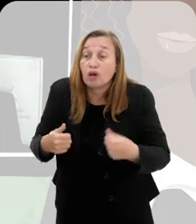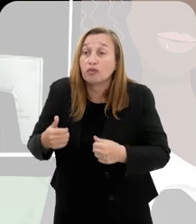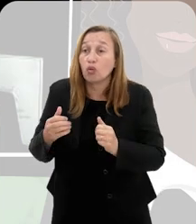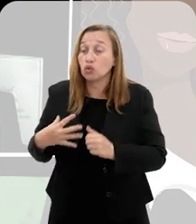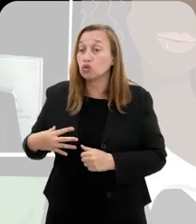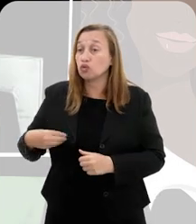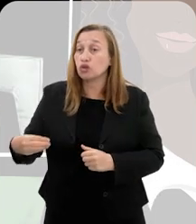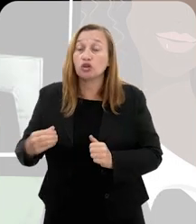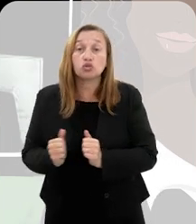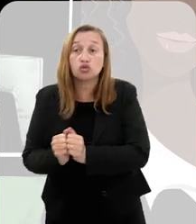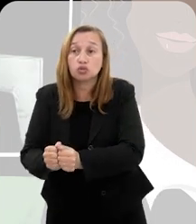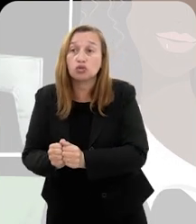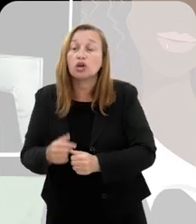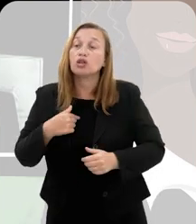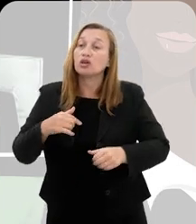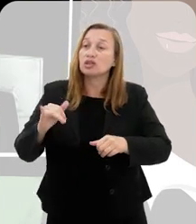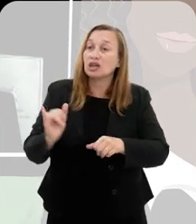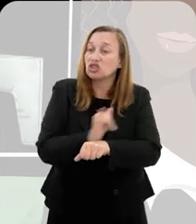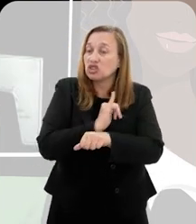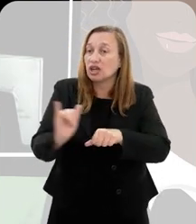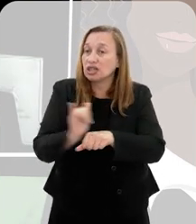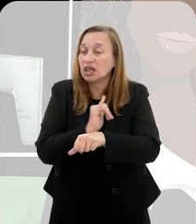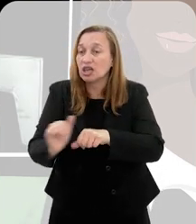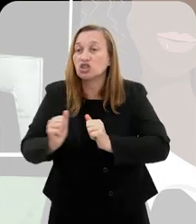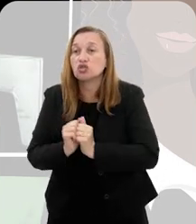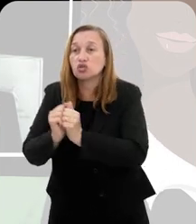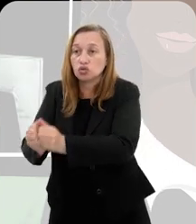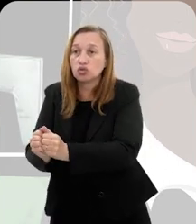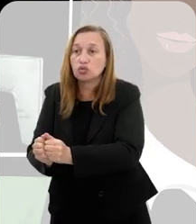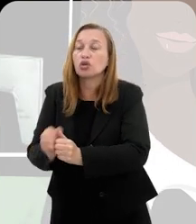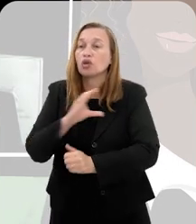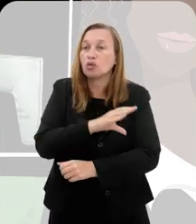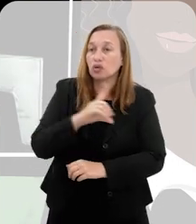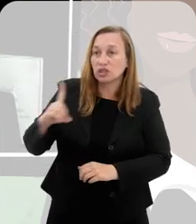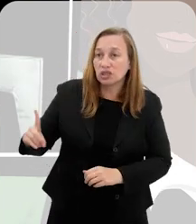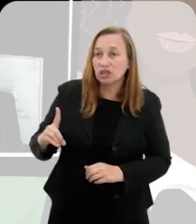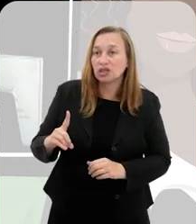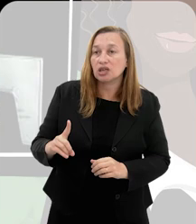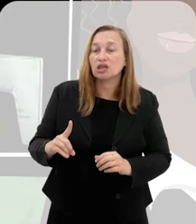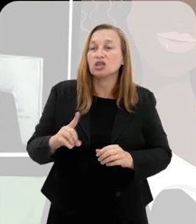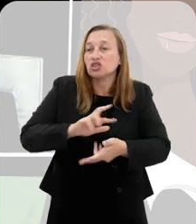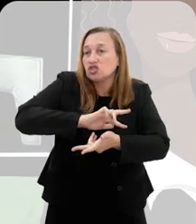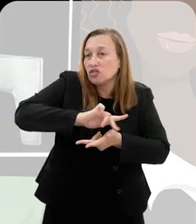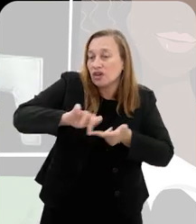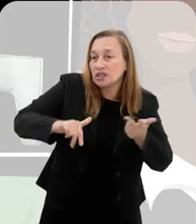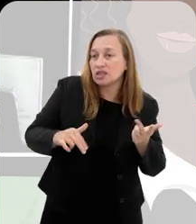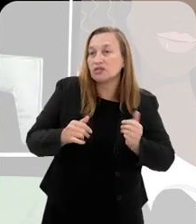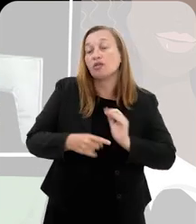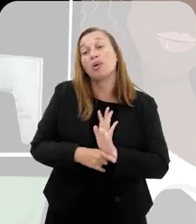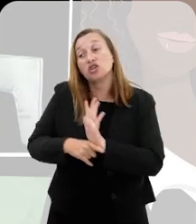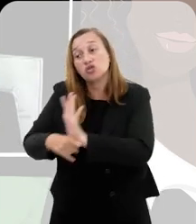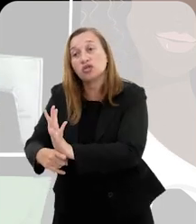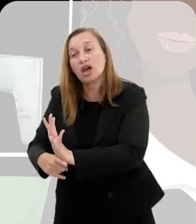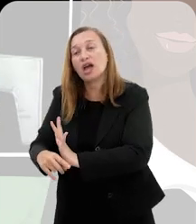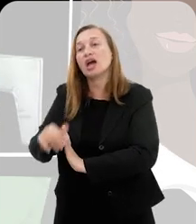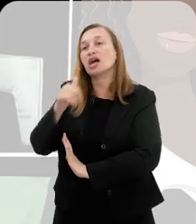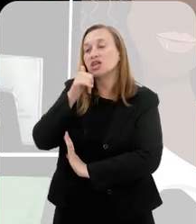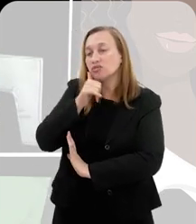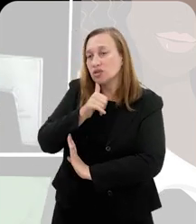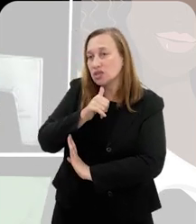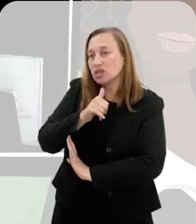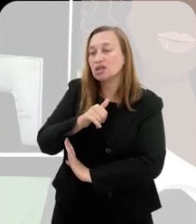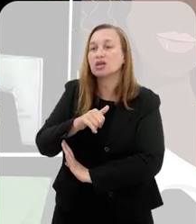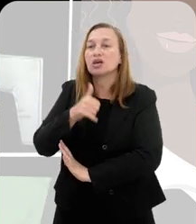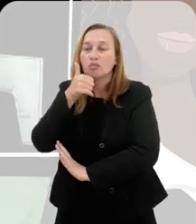fome com os seus filhos. Nós fizemos uma ação articulada junto com a Coordenadoria de Diversidade e